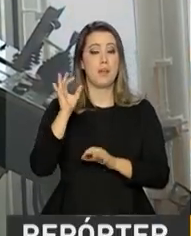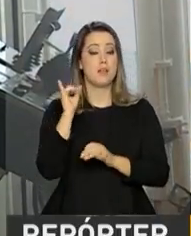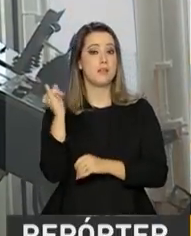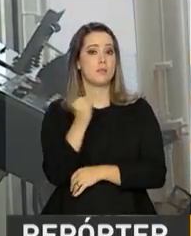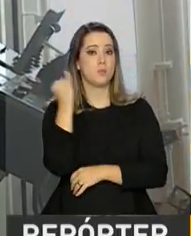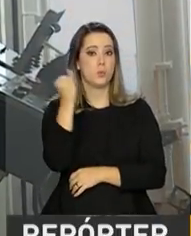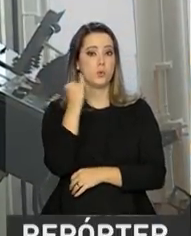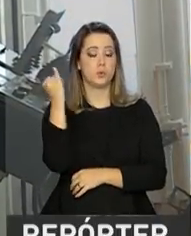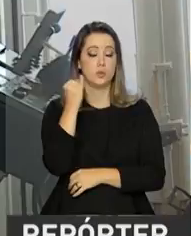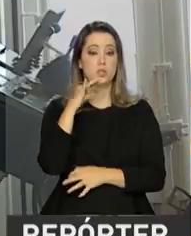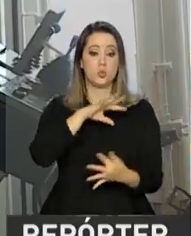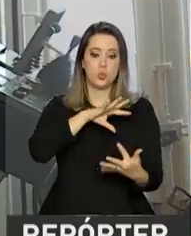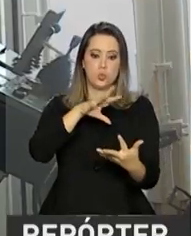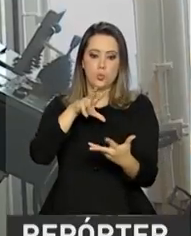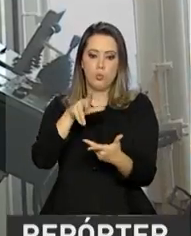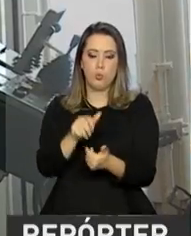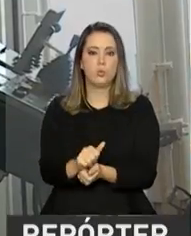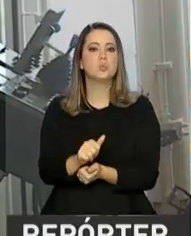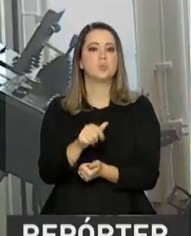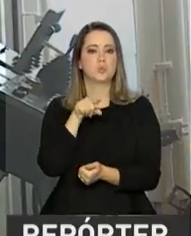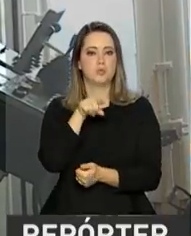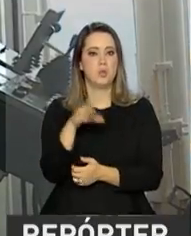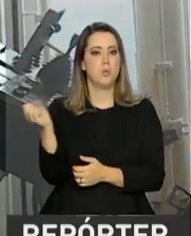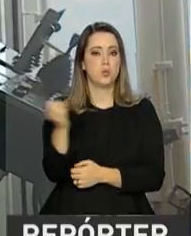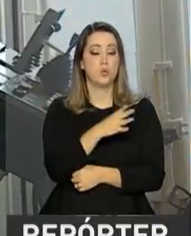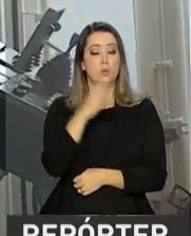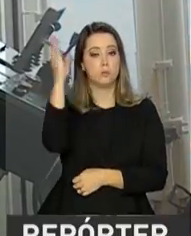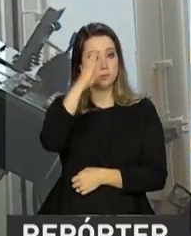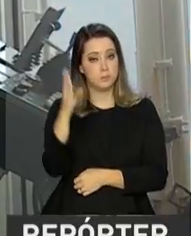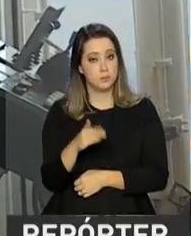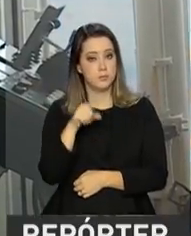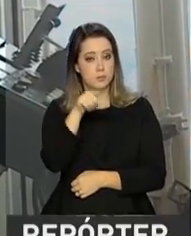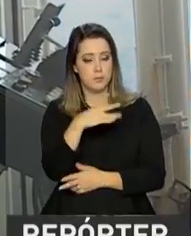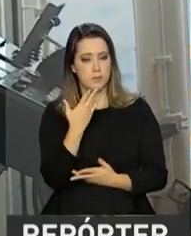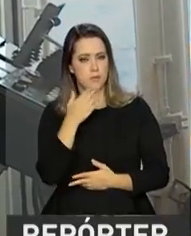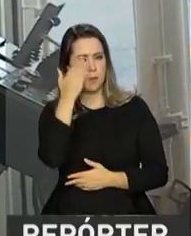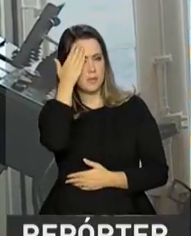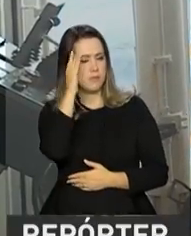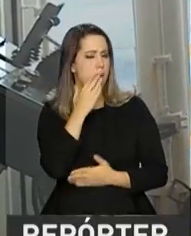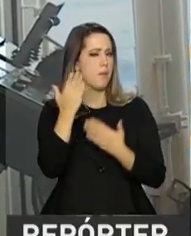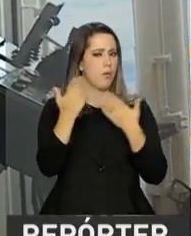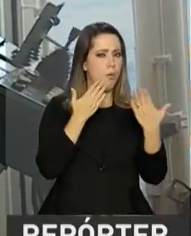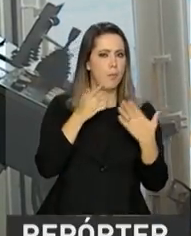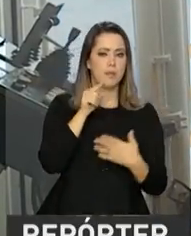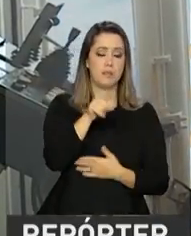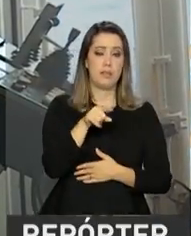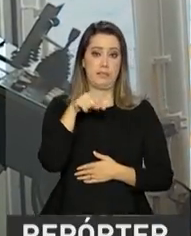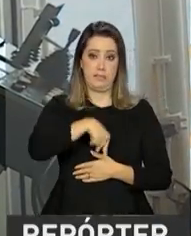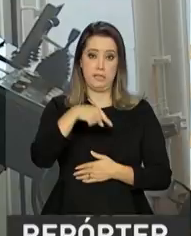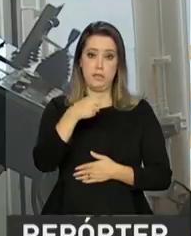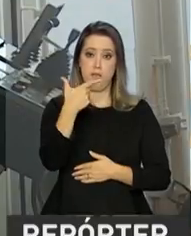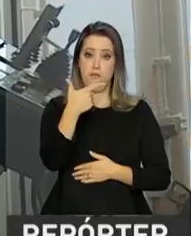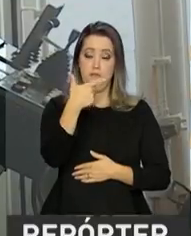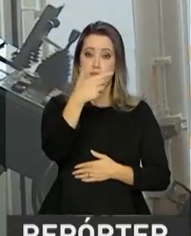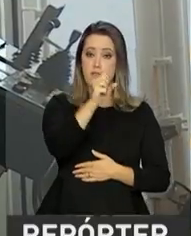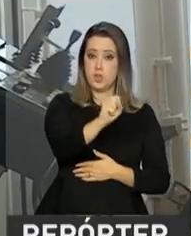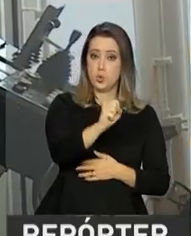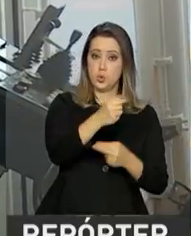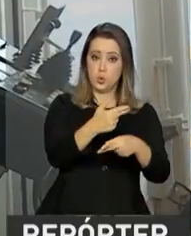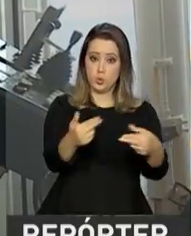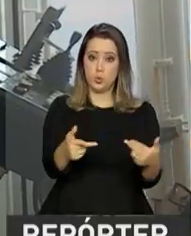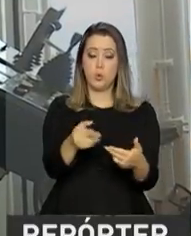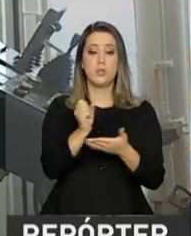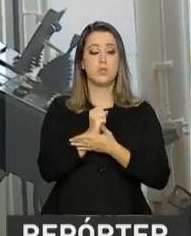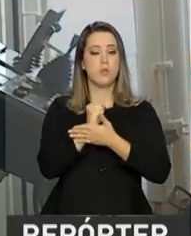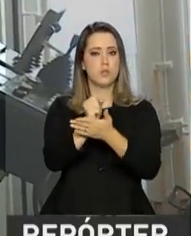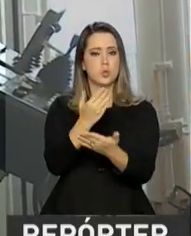a pesquisa do mundo e o mais moderno do Brasil. Para se ter uma ideia, aqui são 28 equipamentos